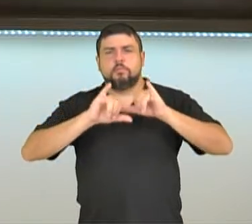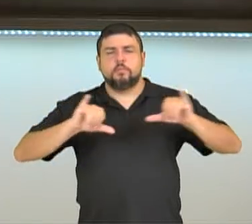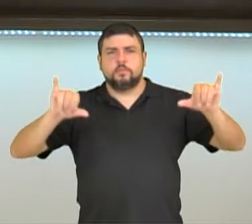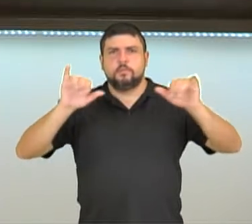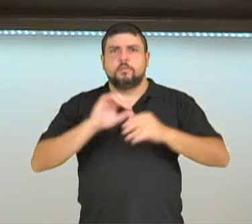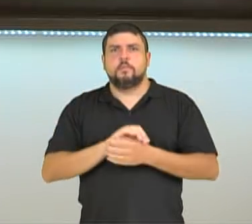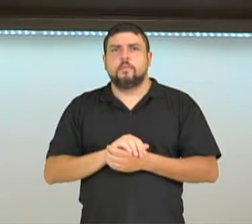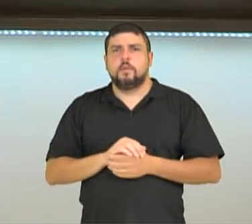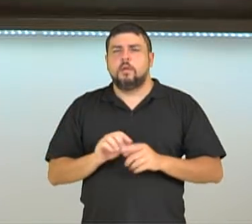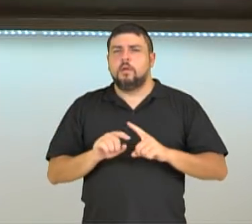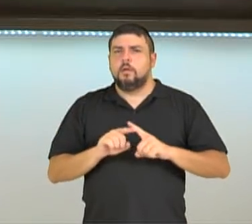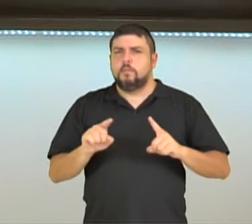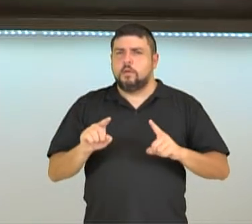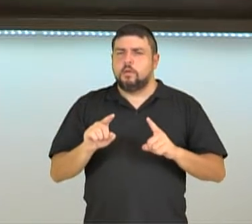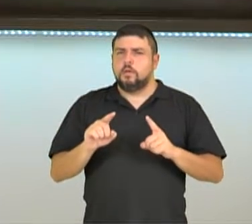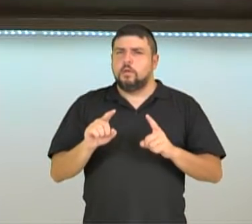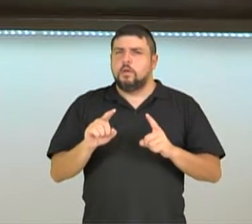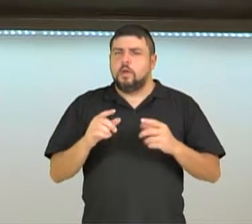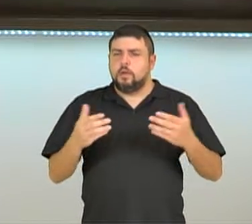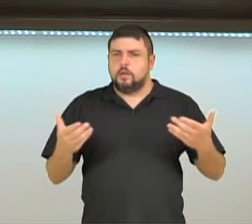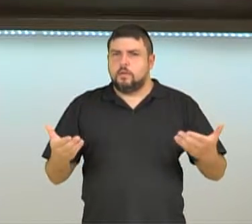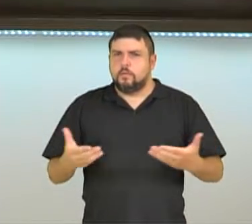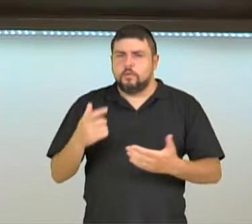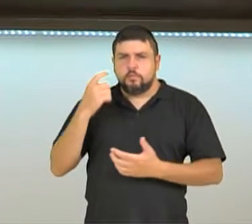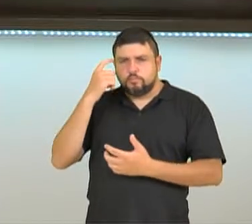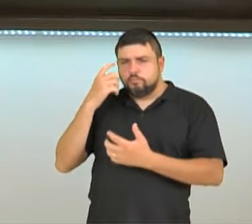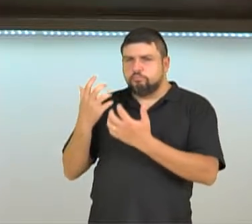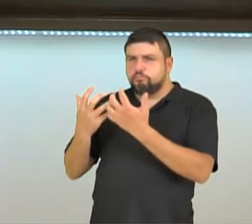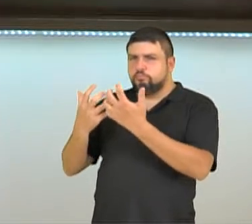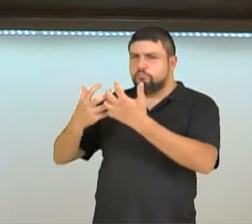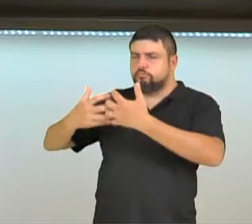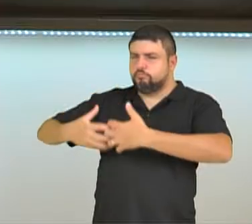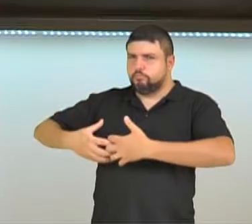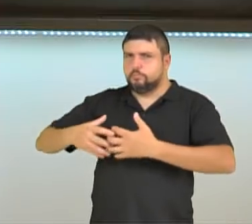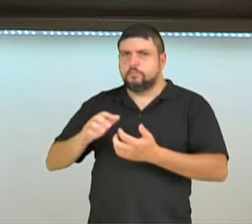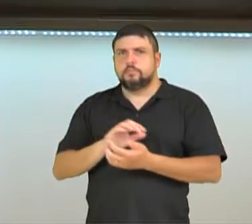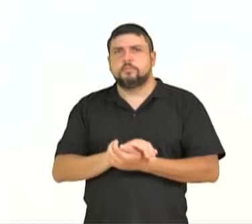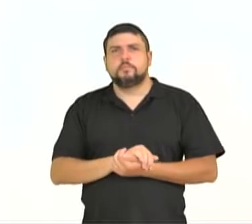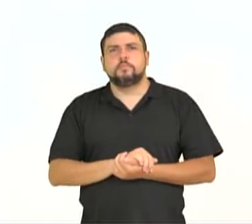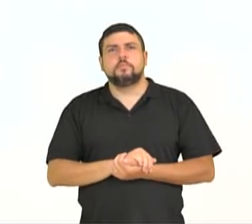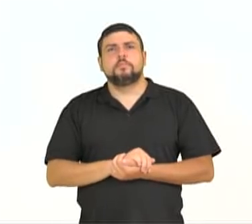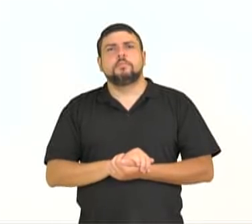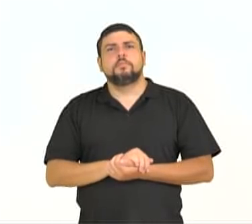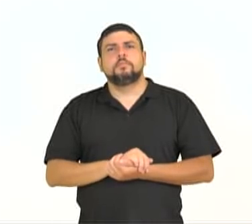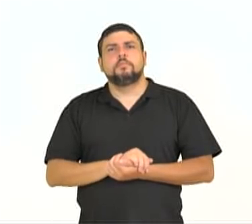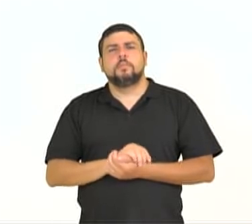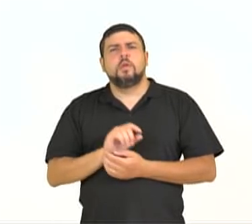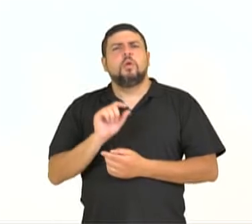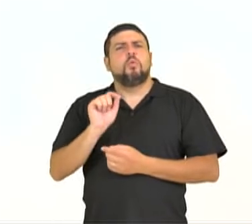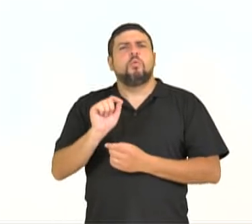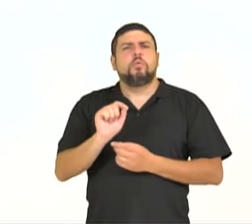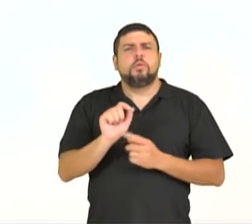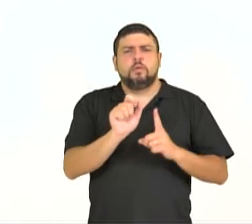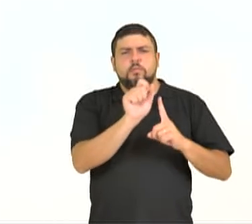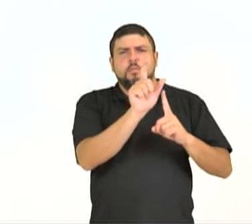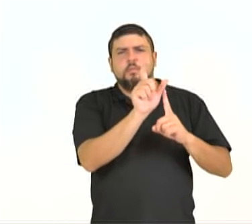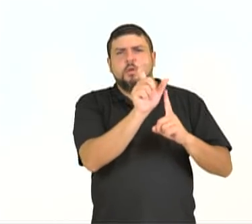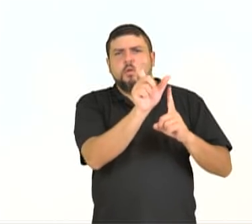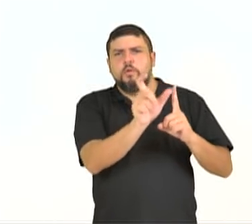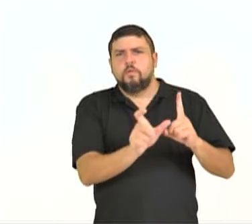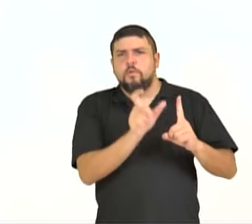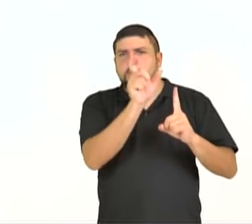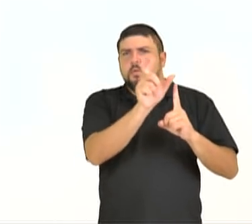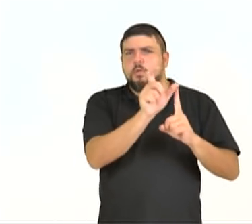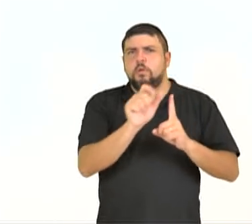Mas para começo, reflita comigo sobre esta questão a seguir: o que é linguagem verbal? O que é